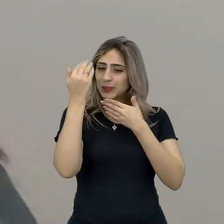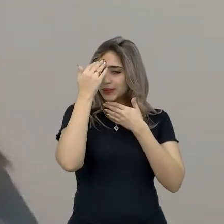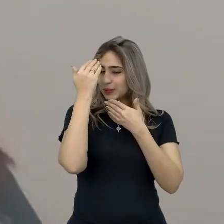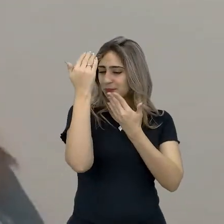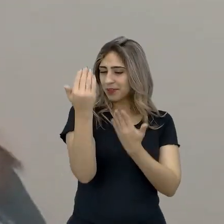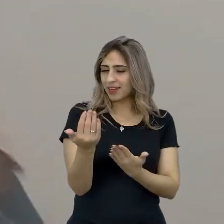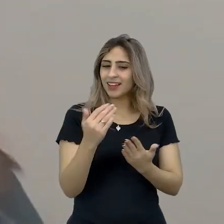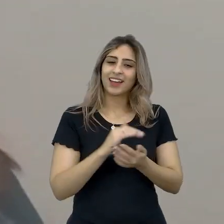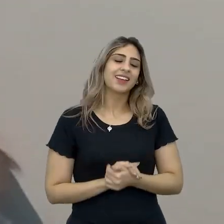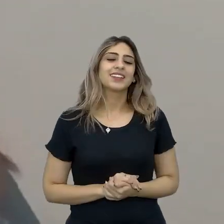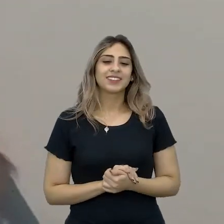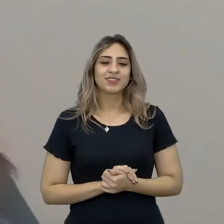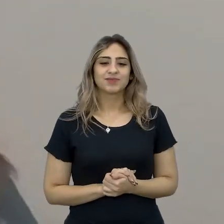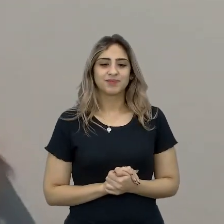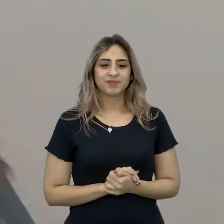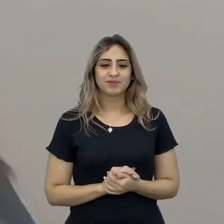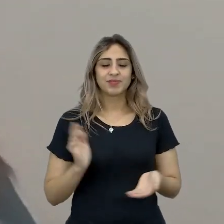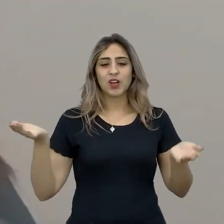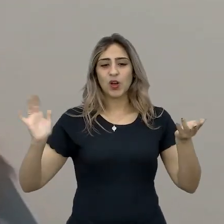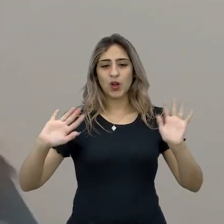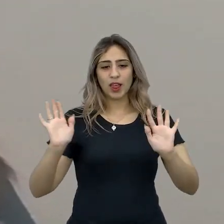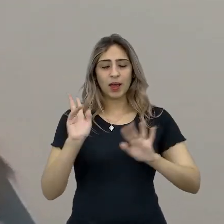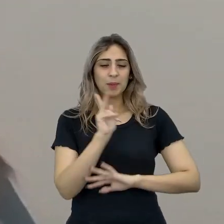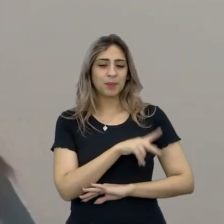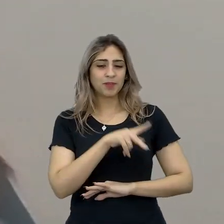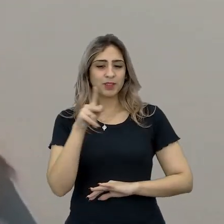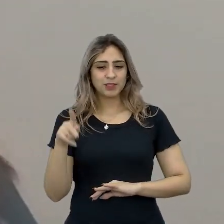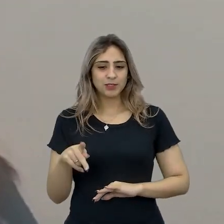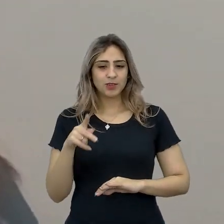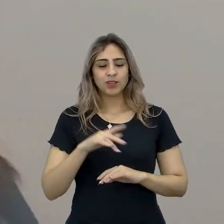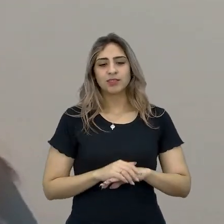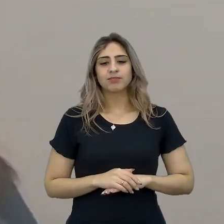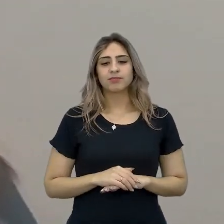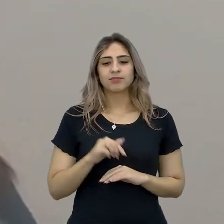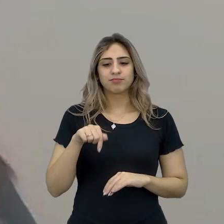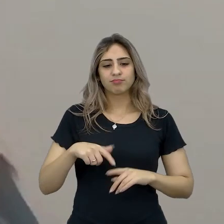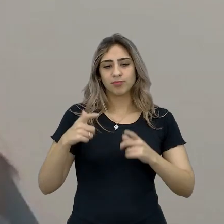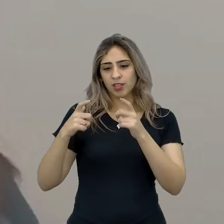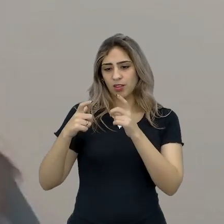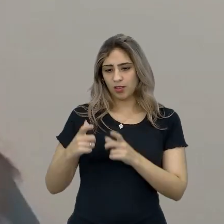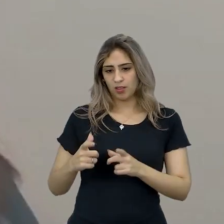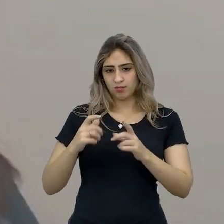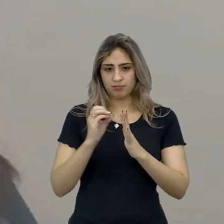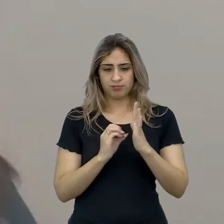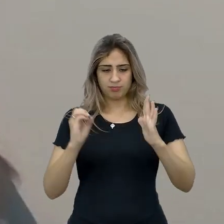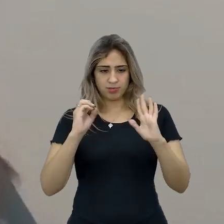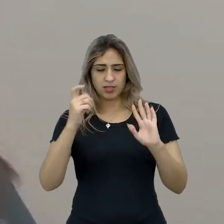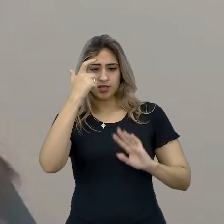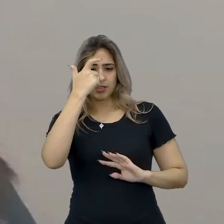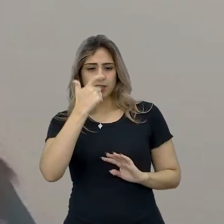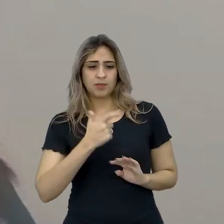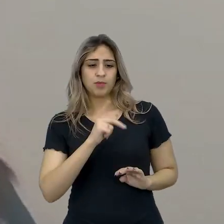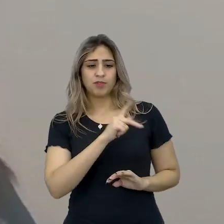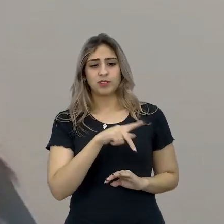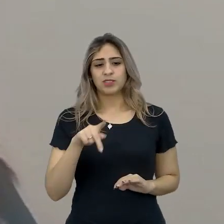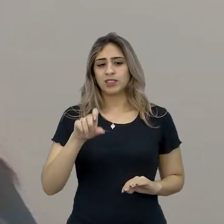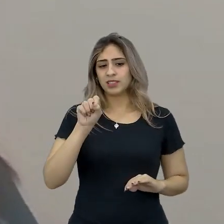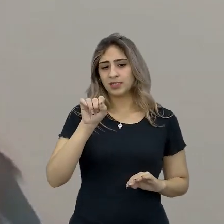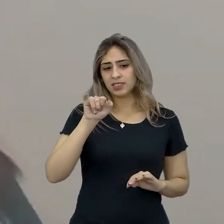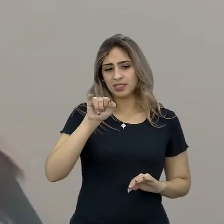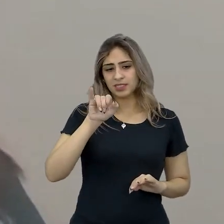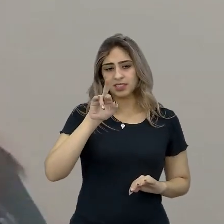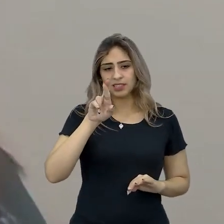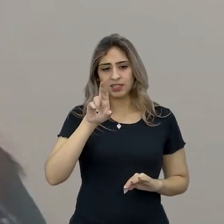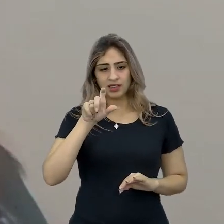Obrigada, Valdir. Olá, professores e professoras de matemática. Eu sou a professora Sirlene